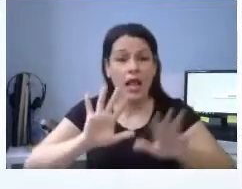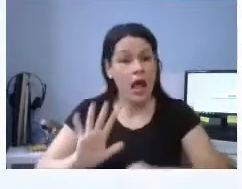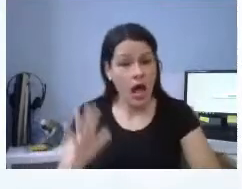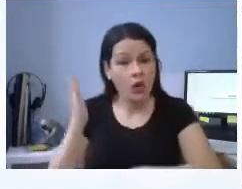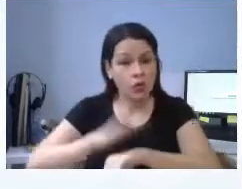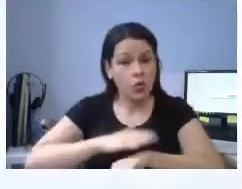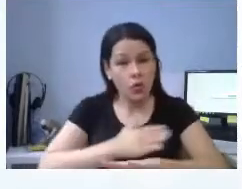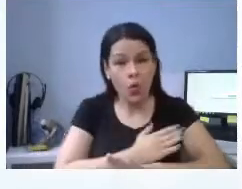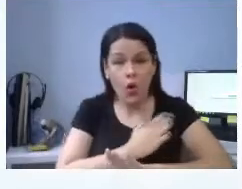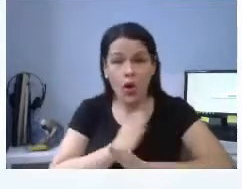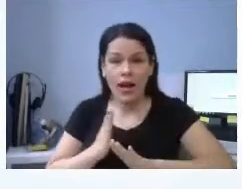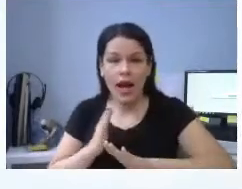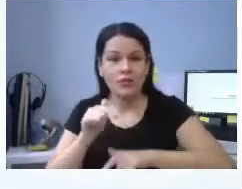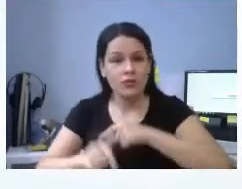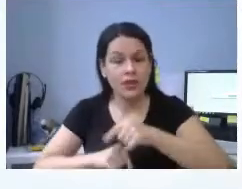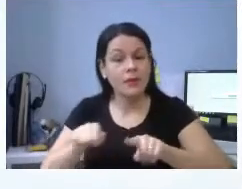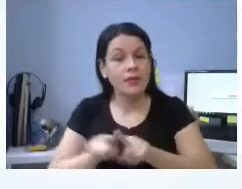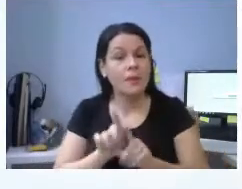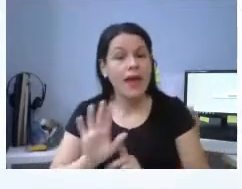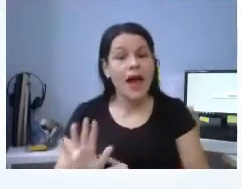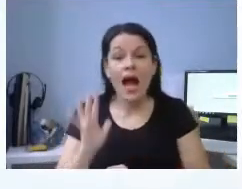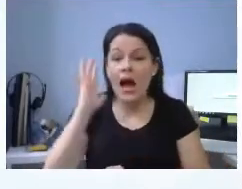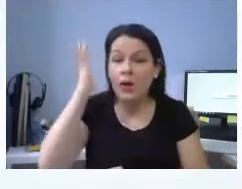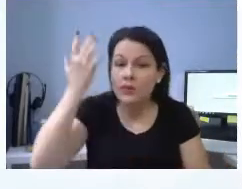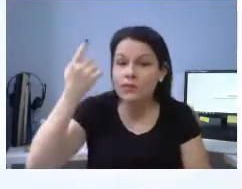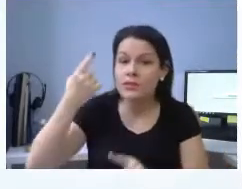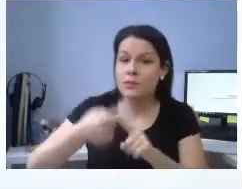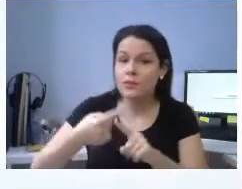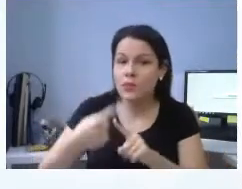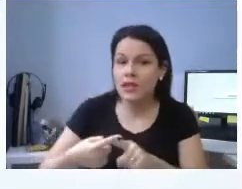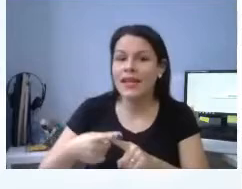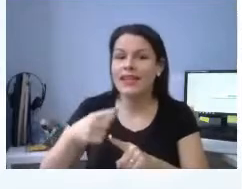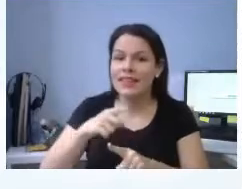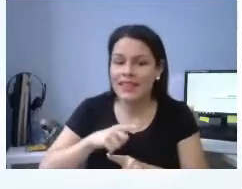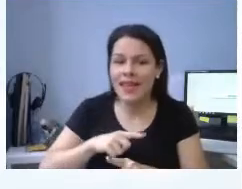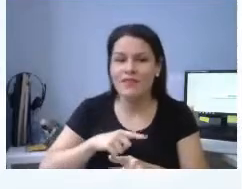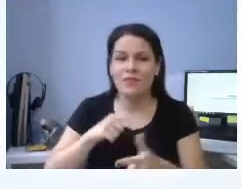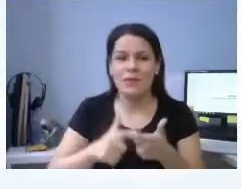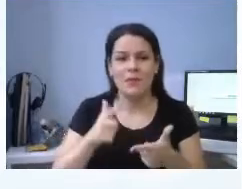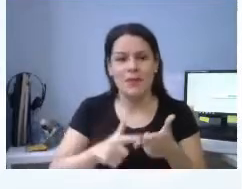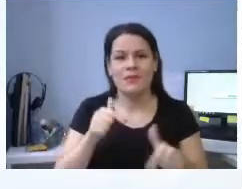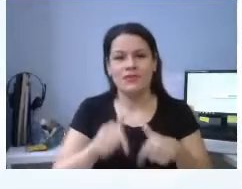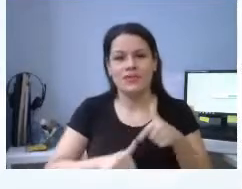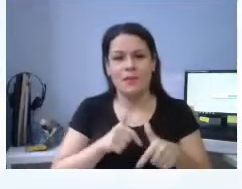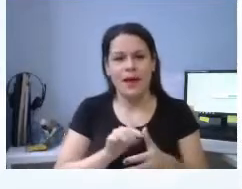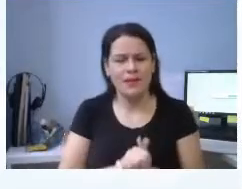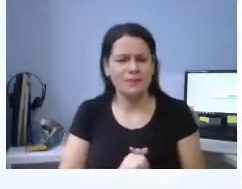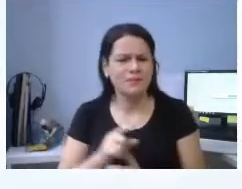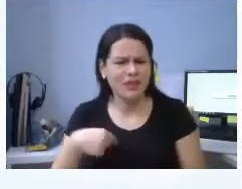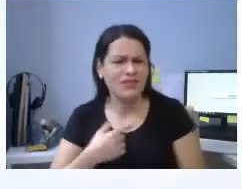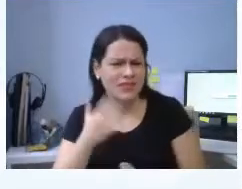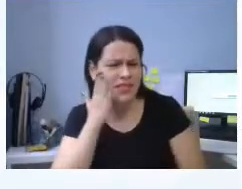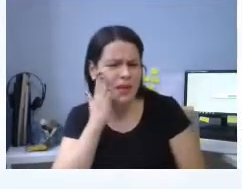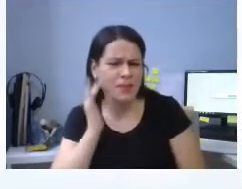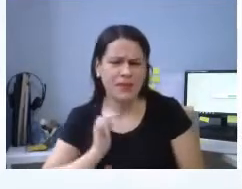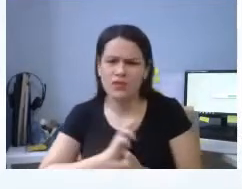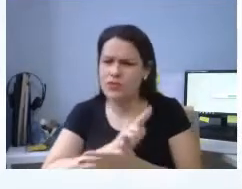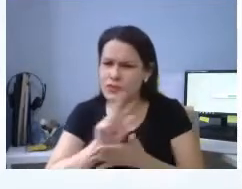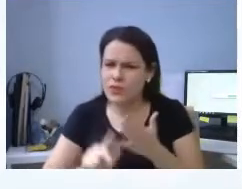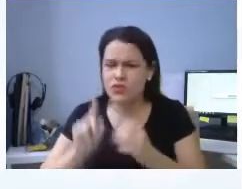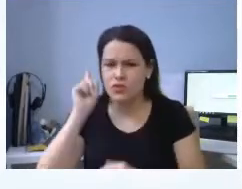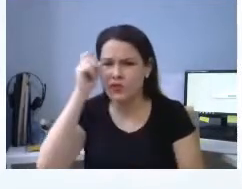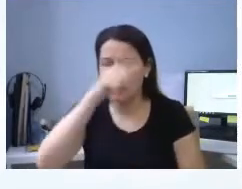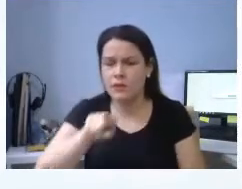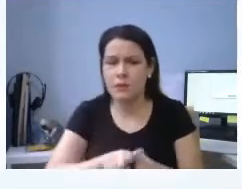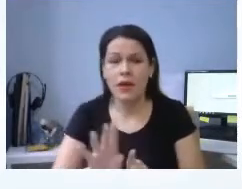jornada de trabalho e aconteceu em função do trabalho, né? A gente já teve muita dificuldade, já tive muitos processos em que